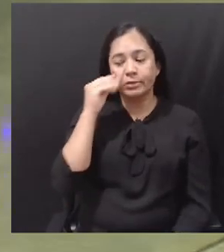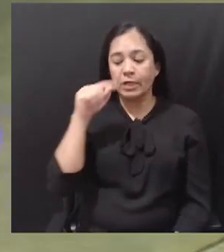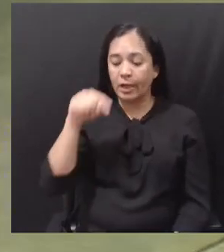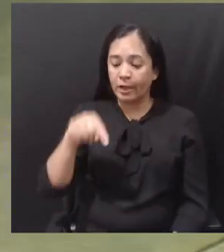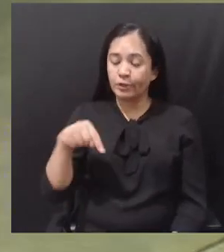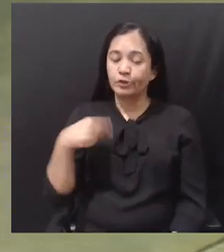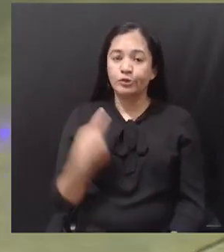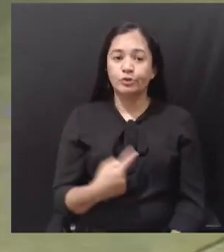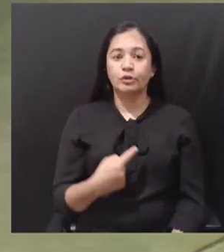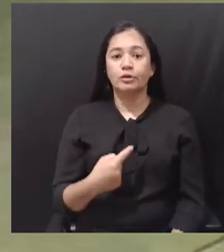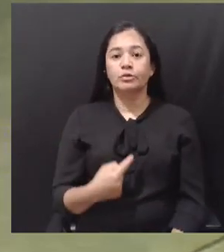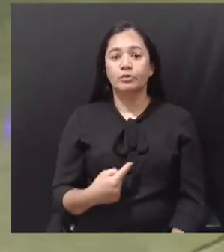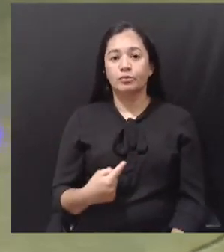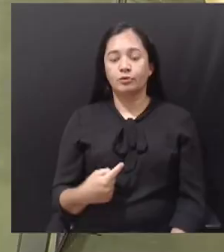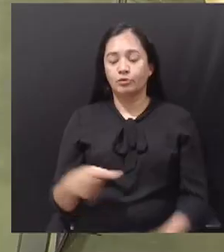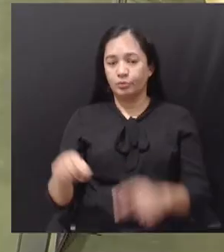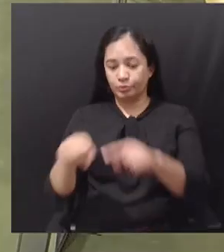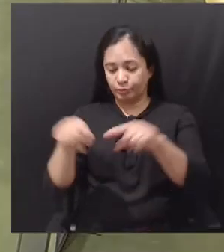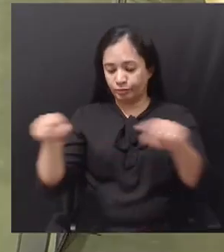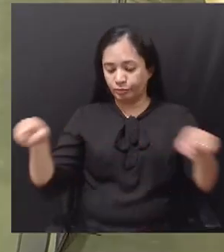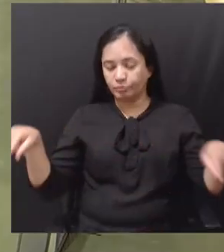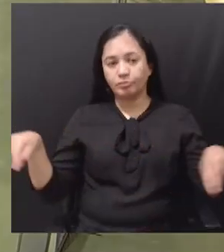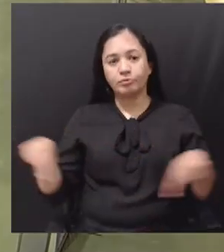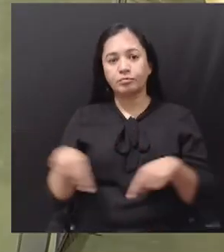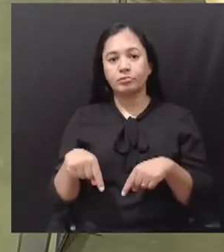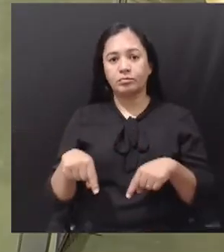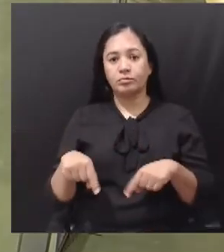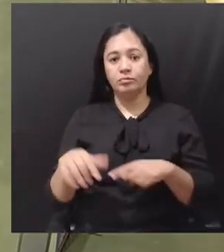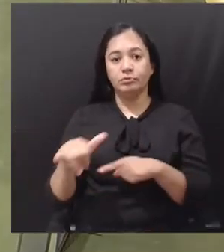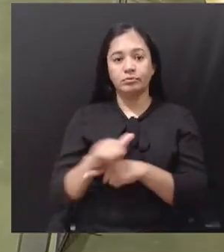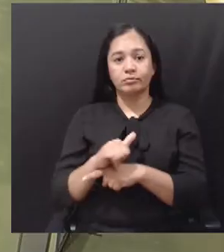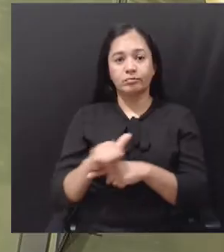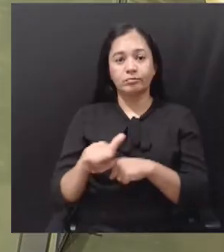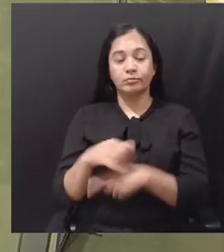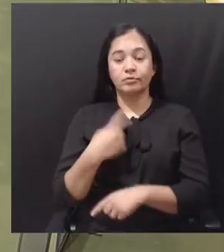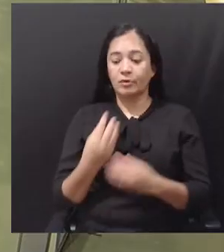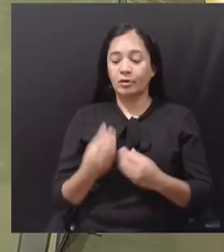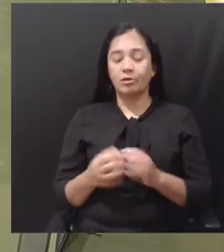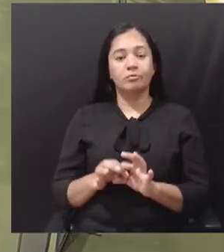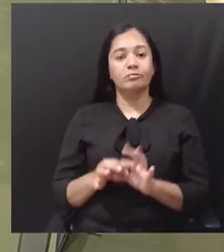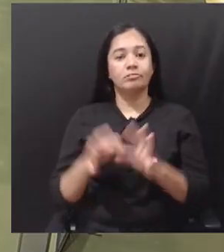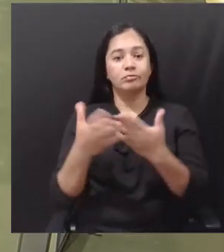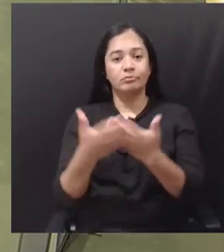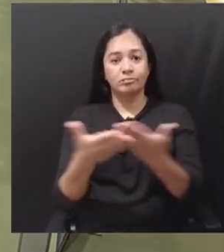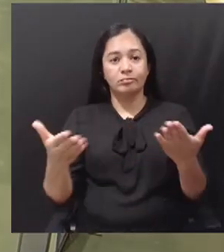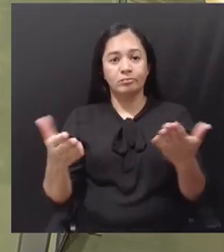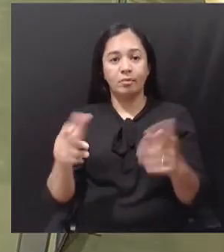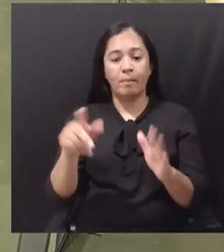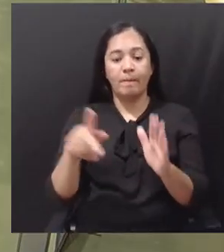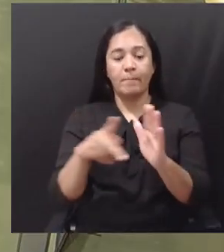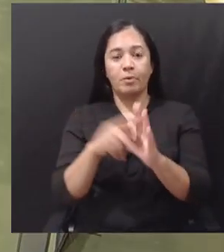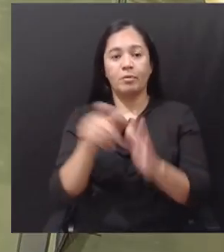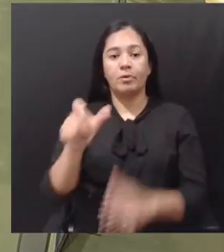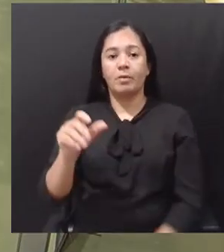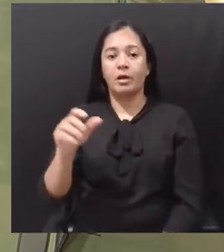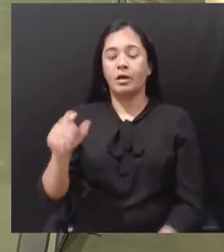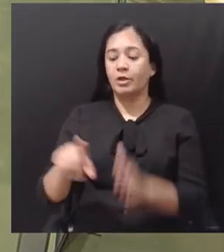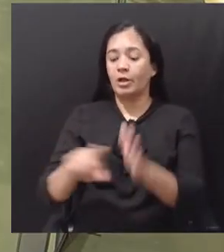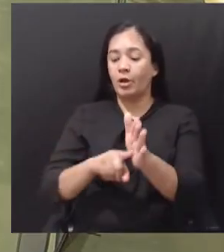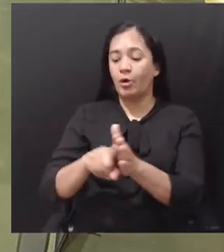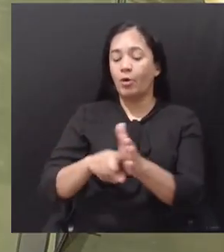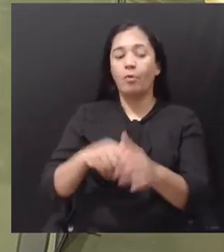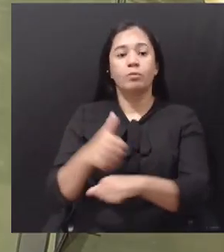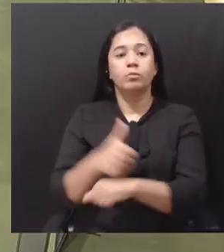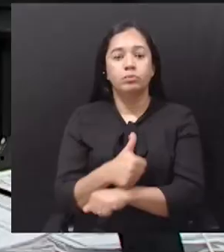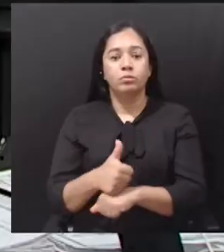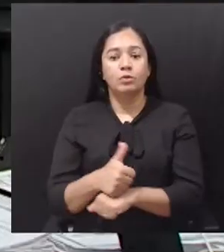assim, uma ferramenta para os pesquisadores poderem